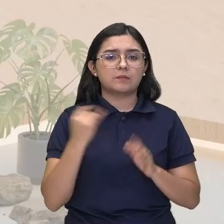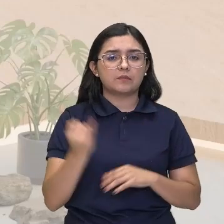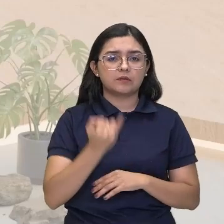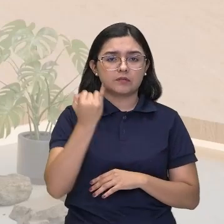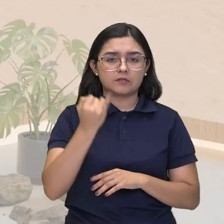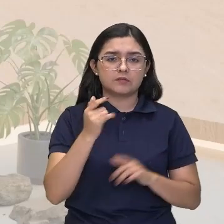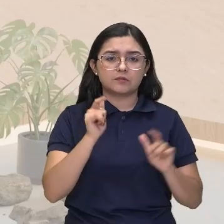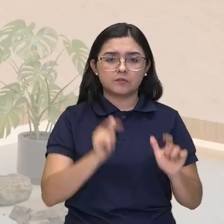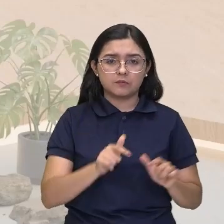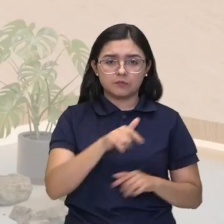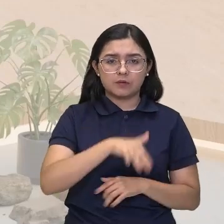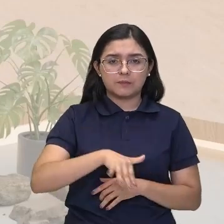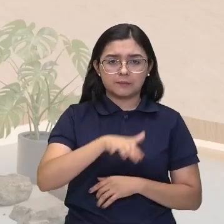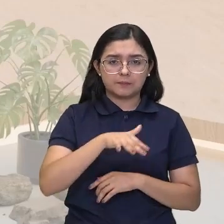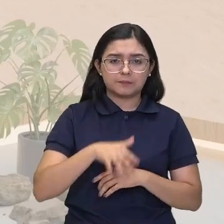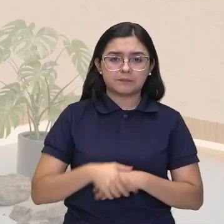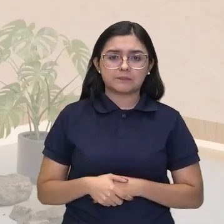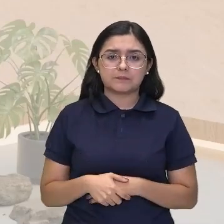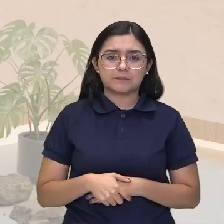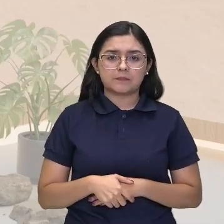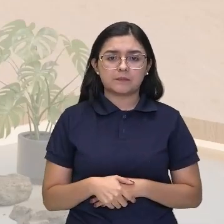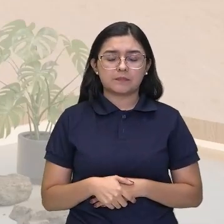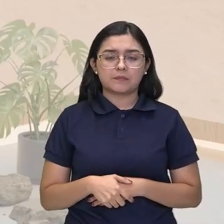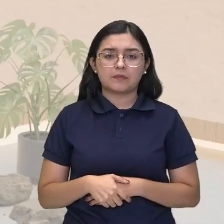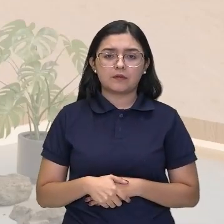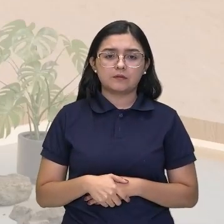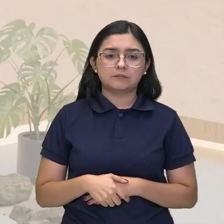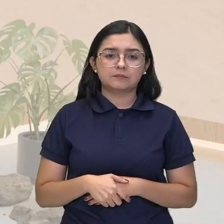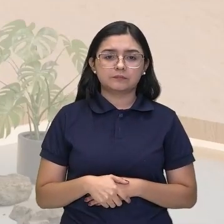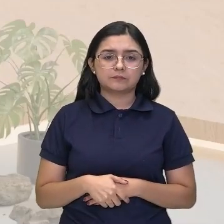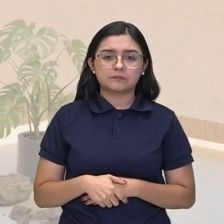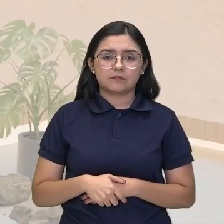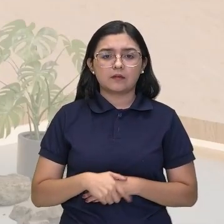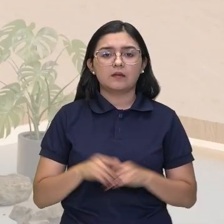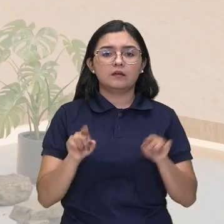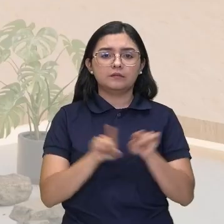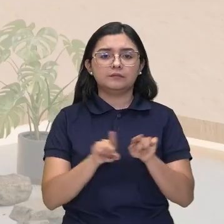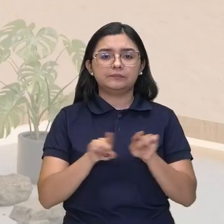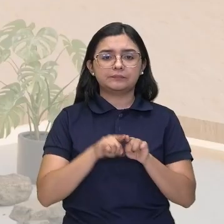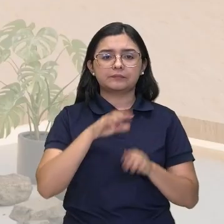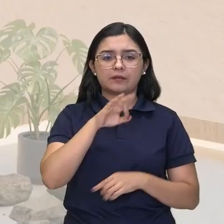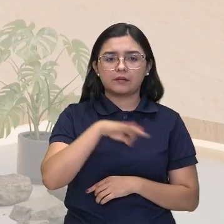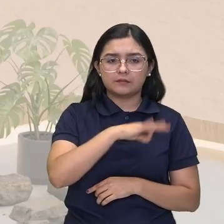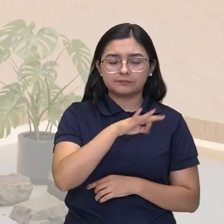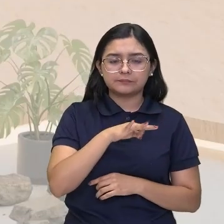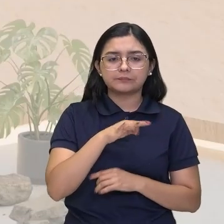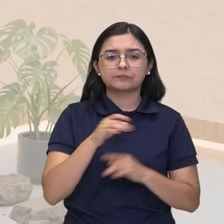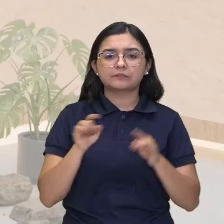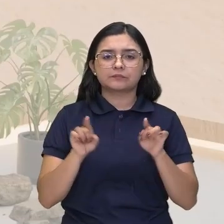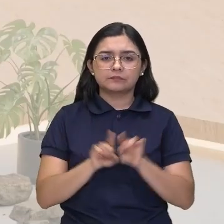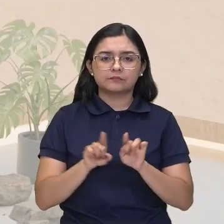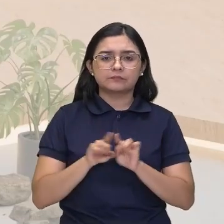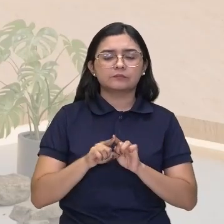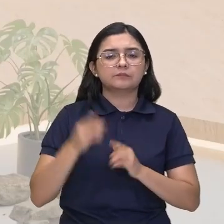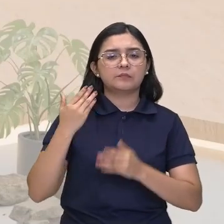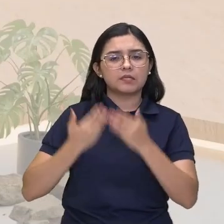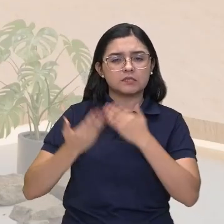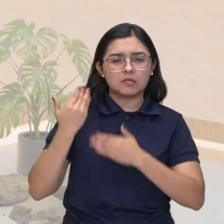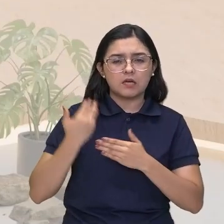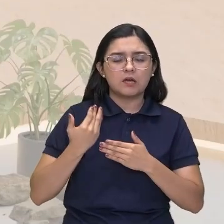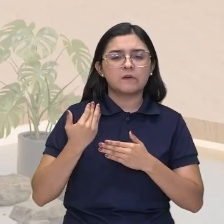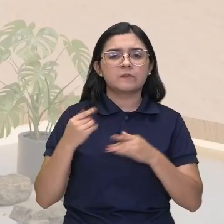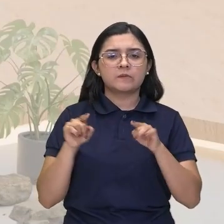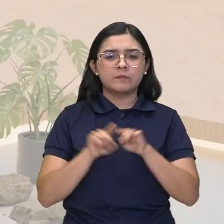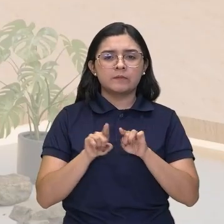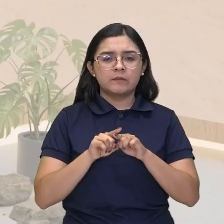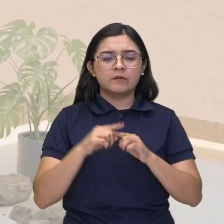espaço físico. Né? É vida, a questão, né? Da vida, né? Vida para isso. Que está ali, da sacralidade, né? Da ancestralidade, do que